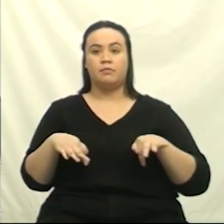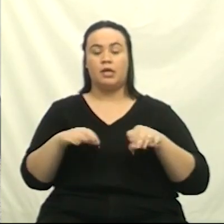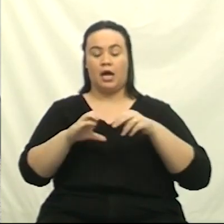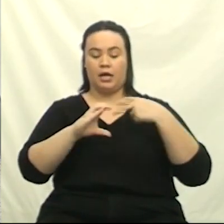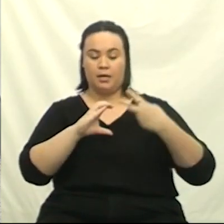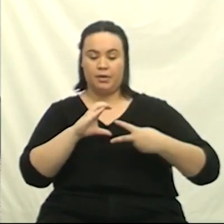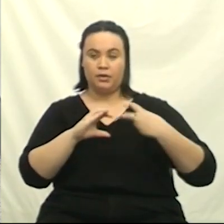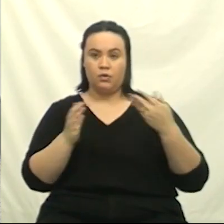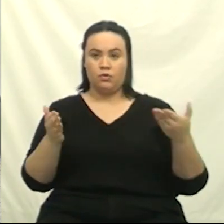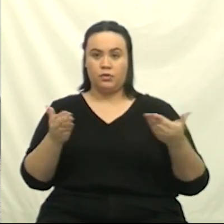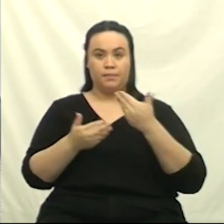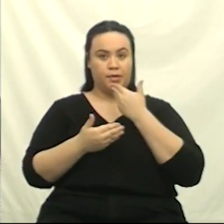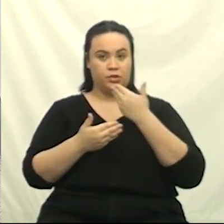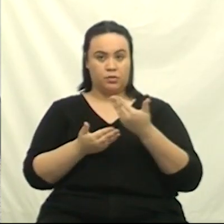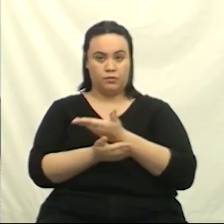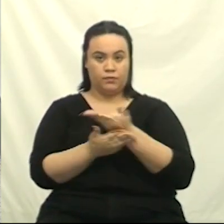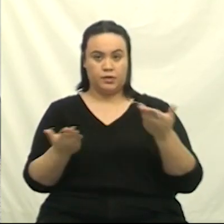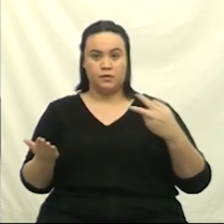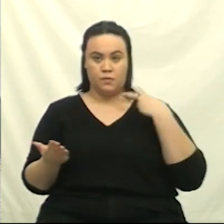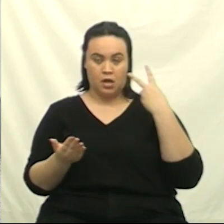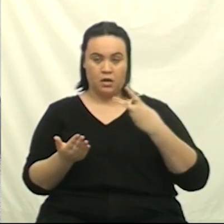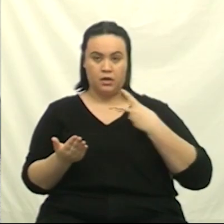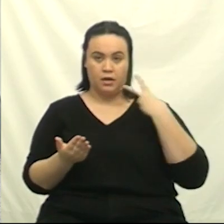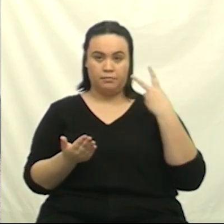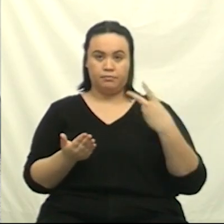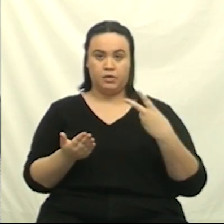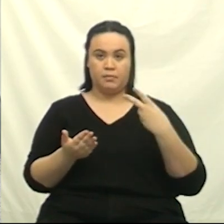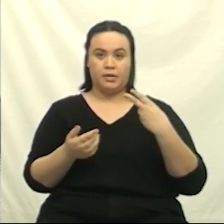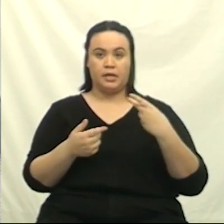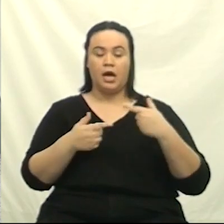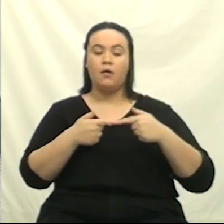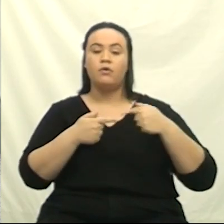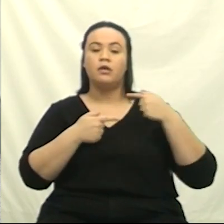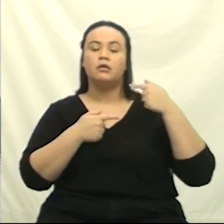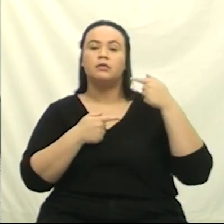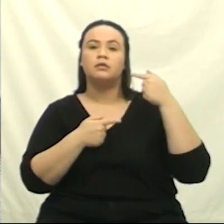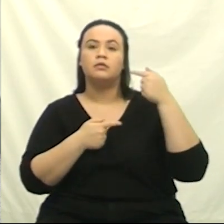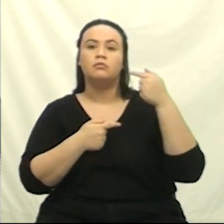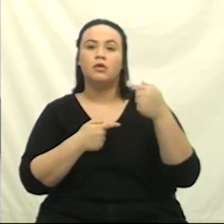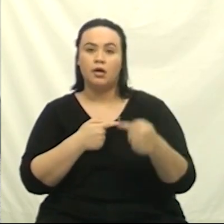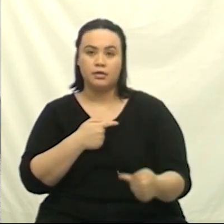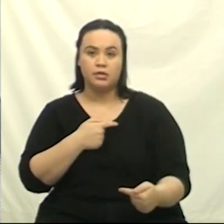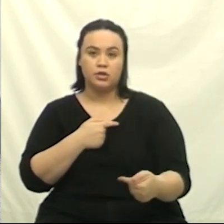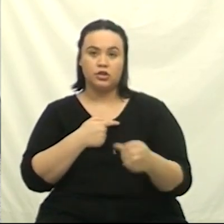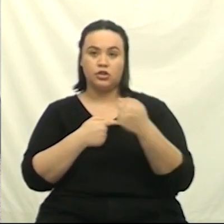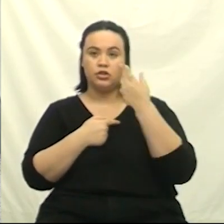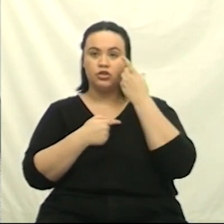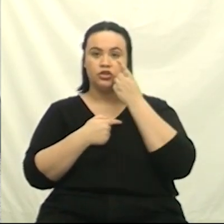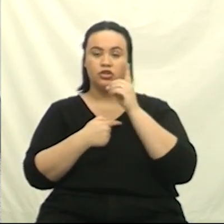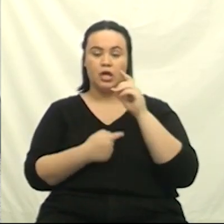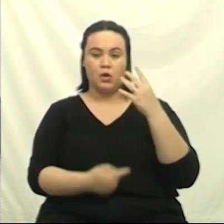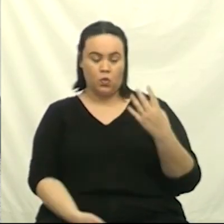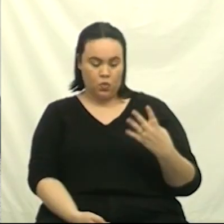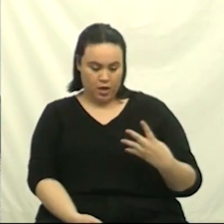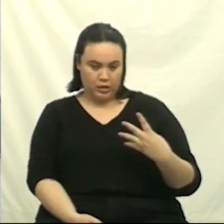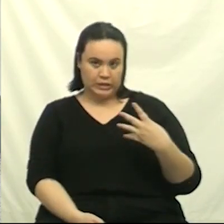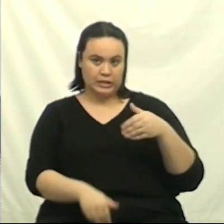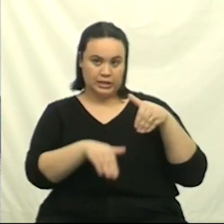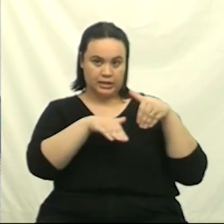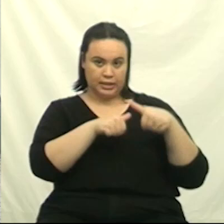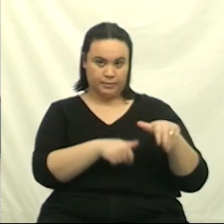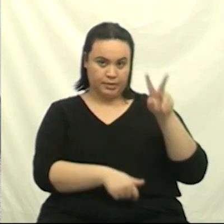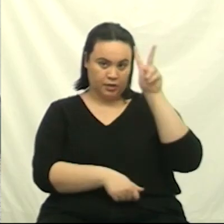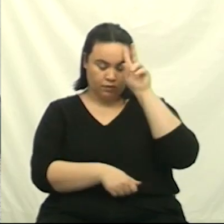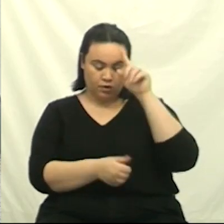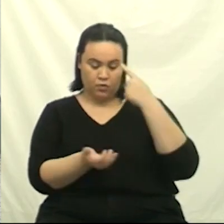presente sessão convocando os senhores vereadores e vereadoras para a próxima sessão ordinária que ocorrerá no dia 4 de setembro segunda